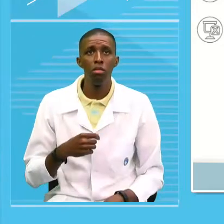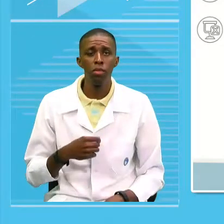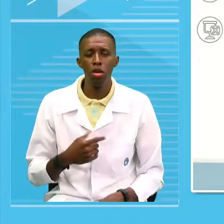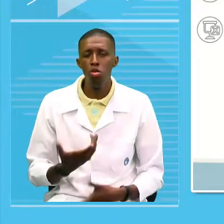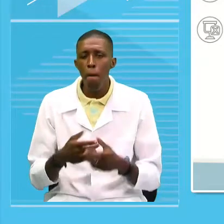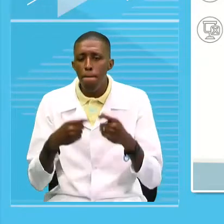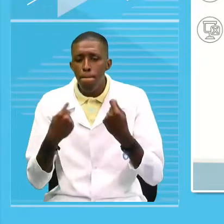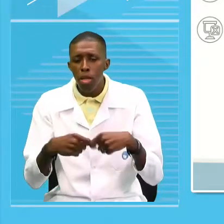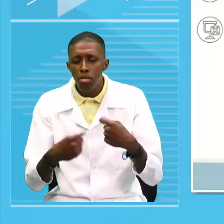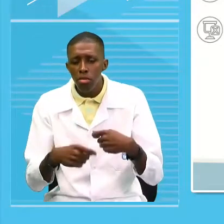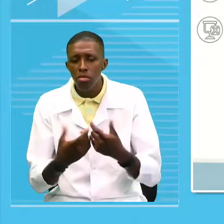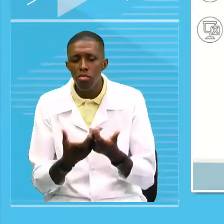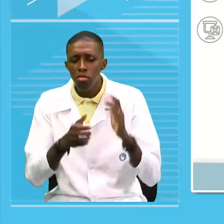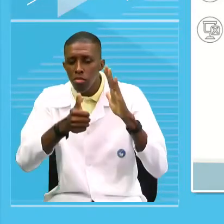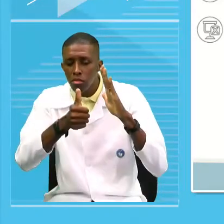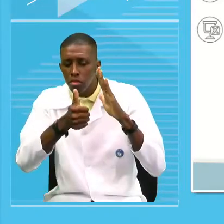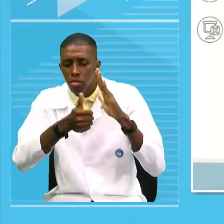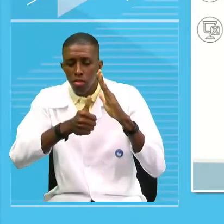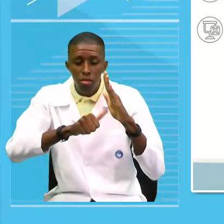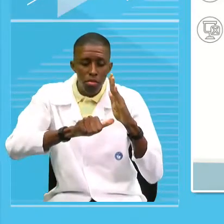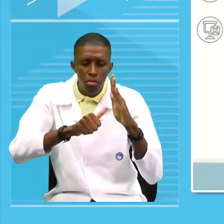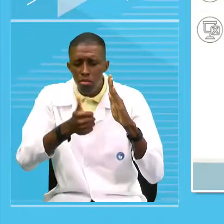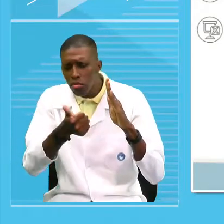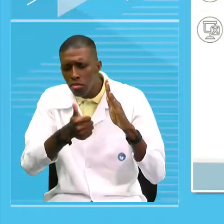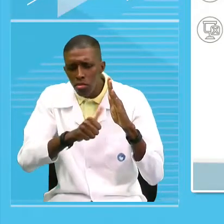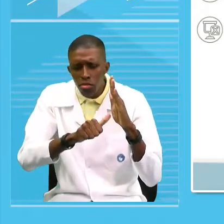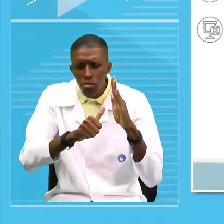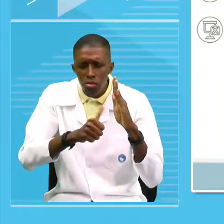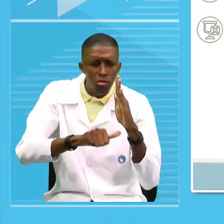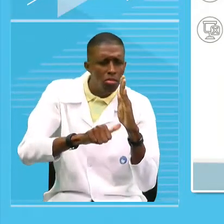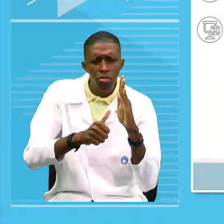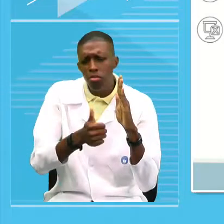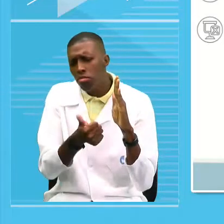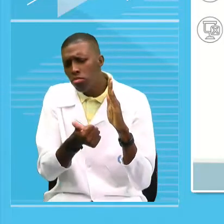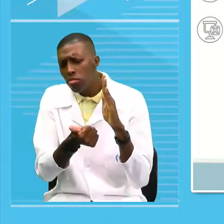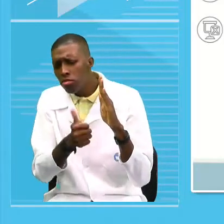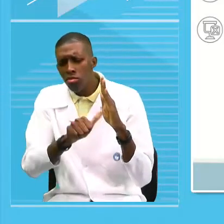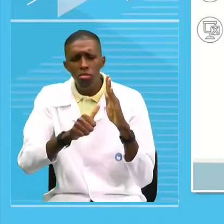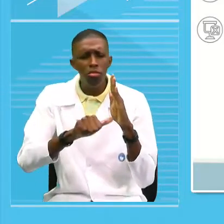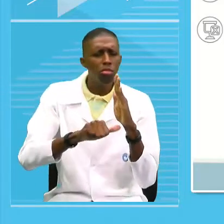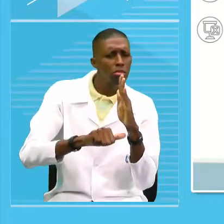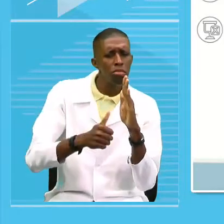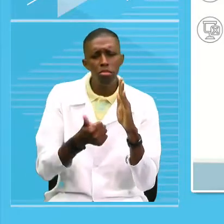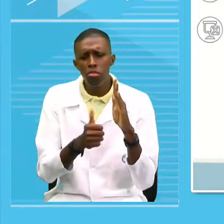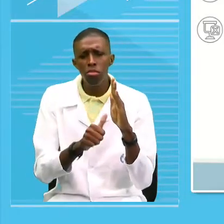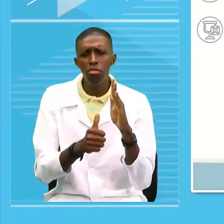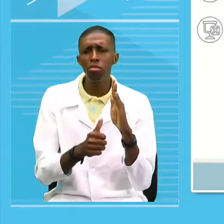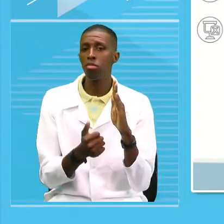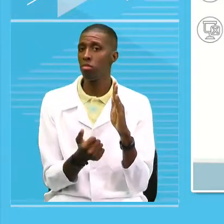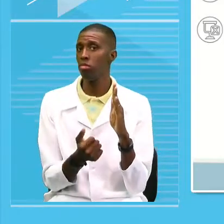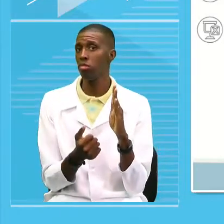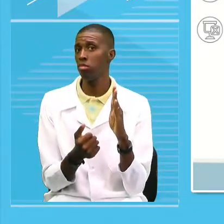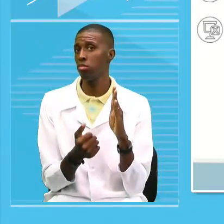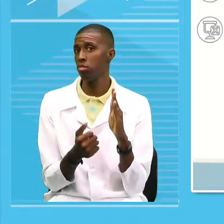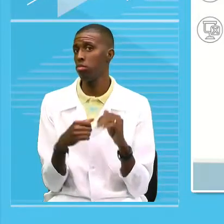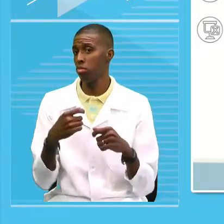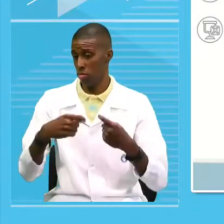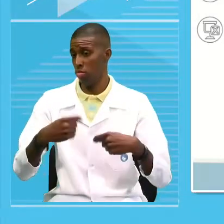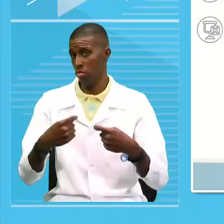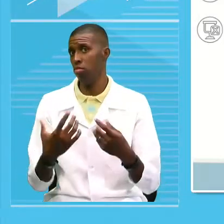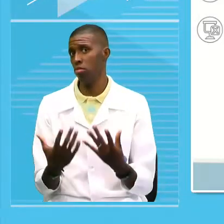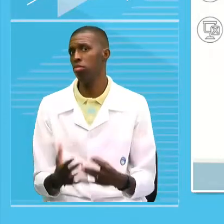verdadeira será quem escreveu essa informação é uma pessoa especialista eu lembro disso